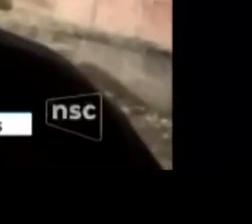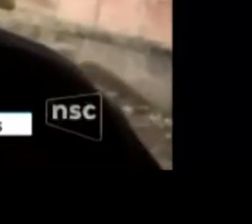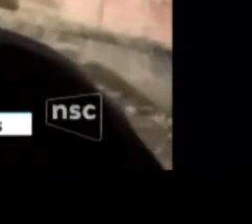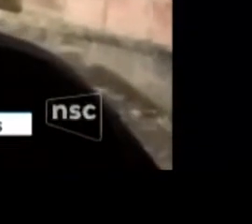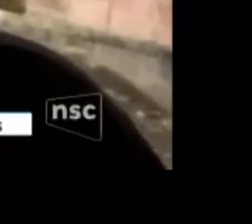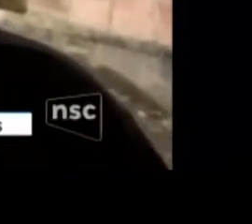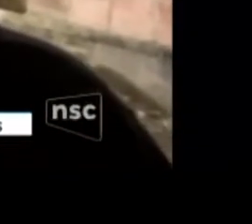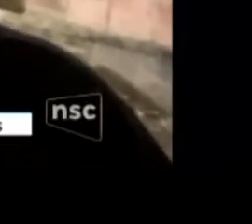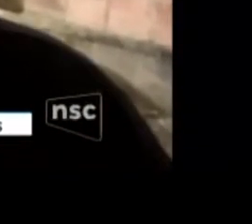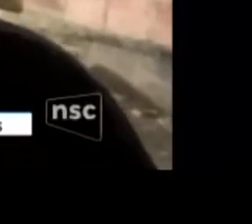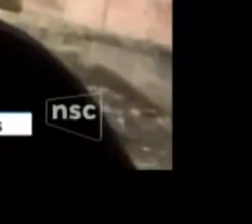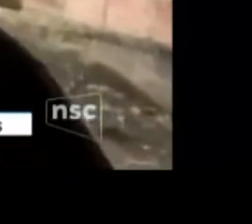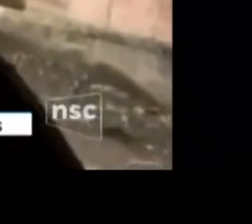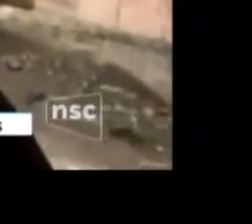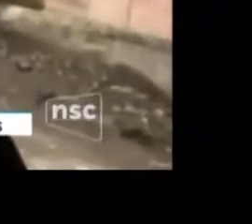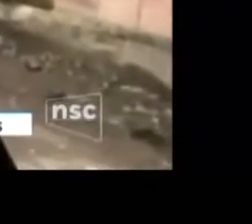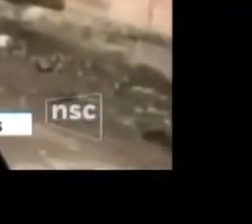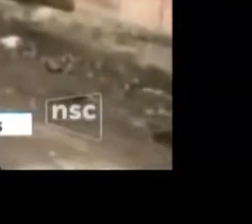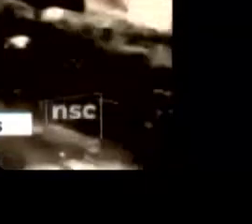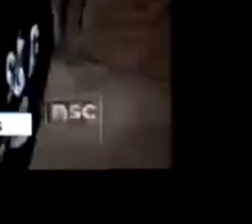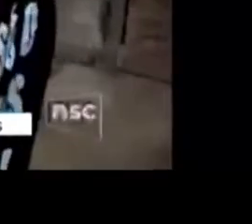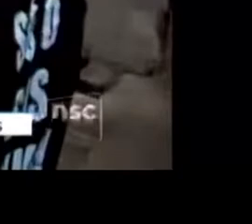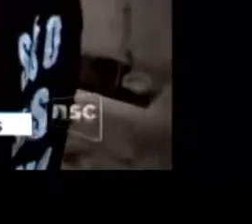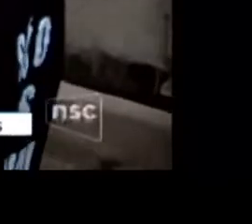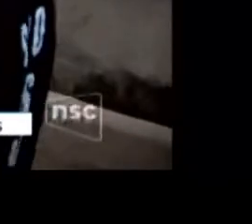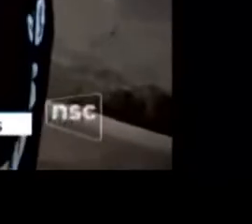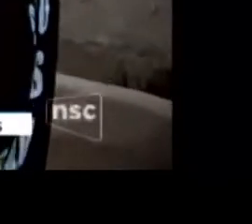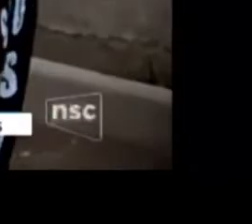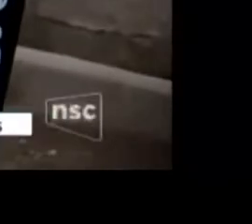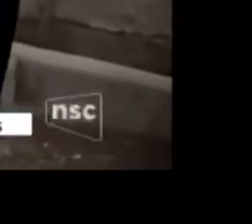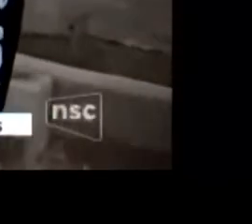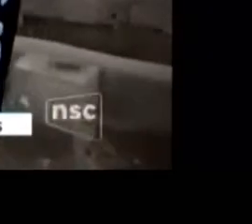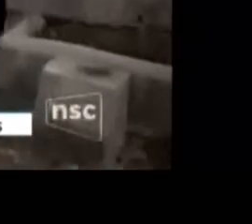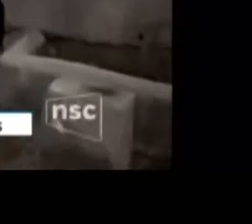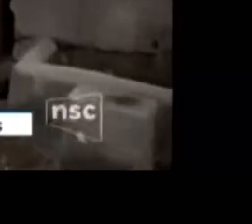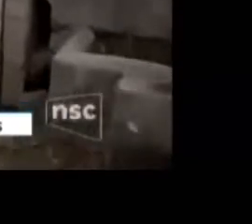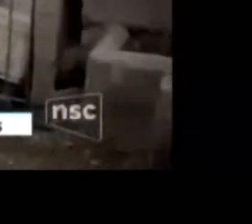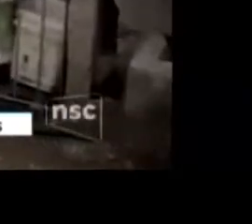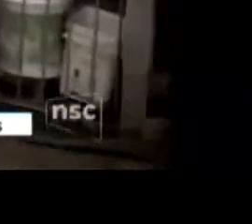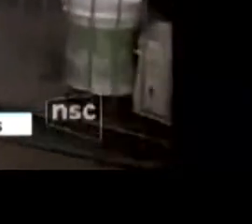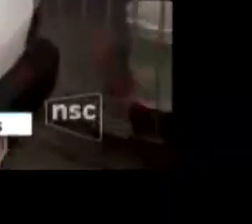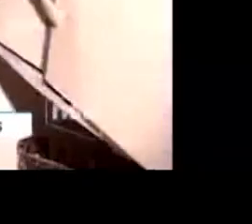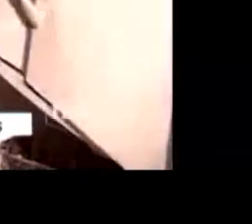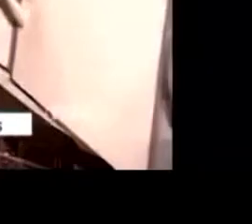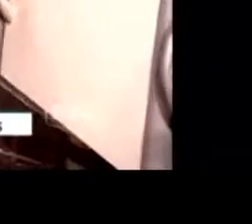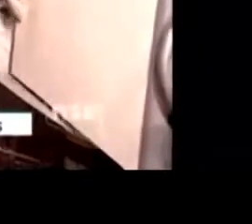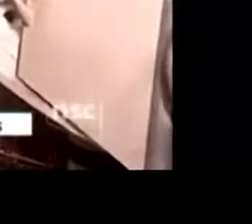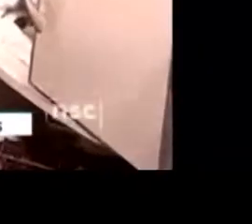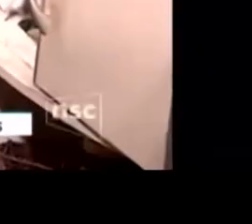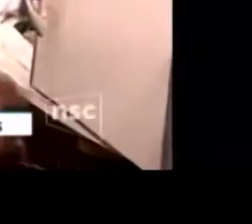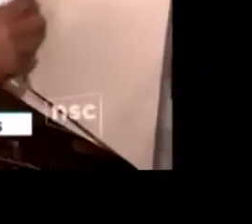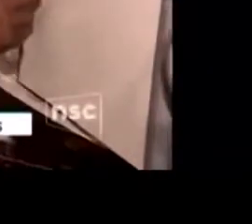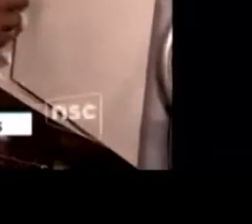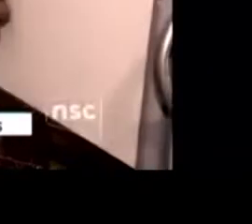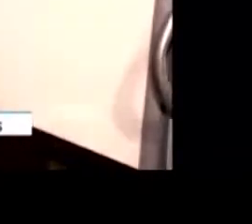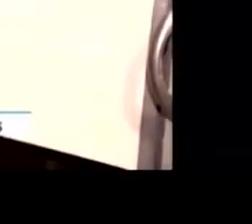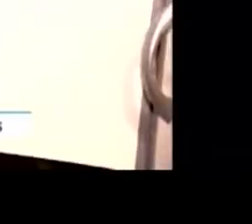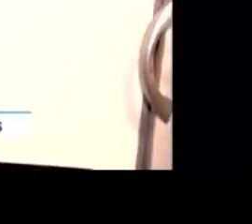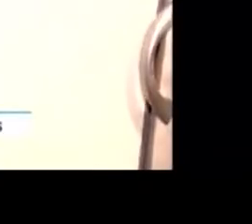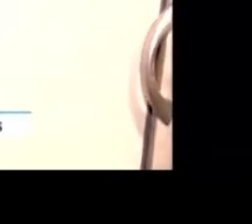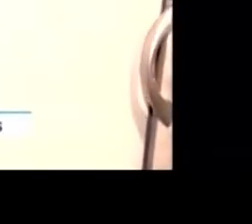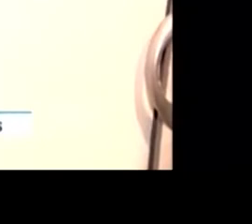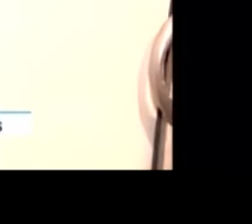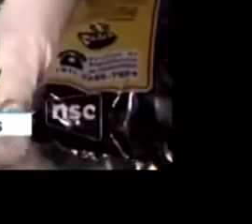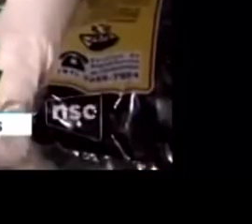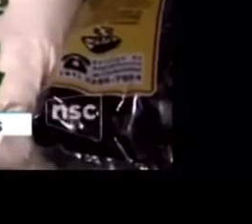ou não tendo filho a situação é a mesma abobrinha essa leva a insegurança alimentar a condição de não ter